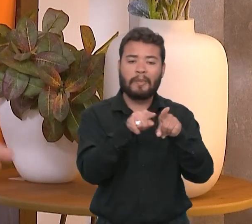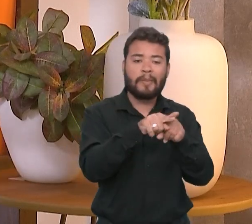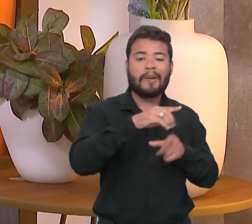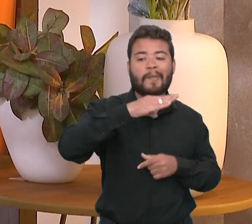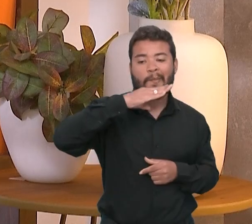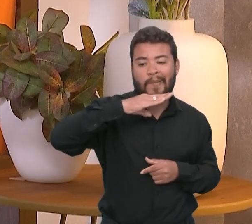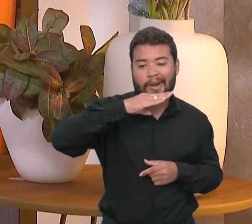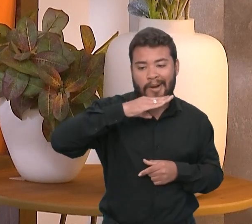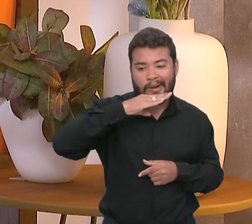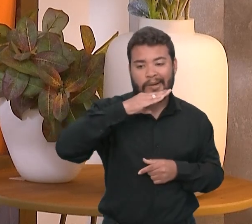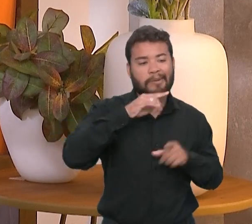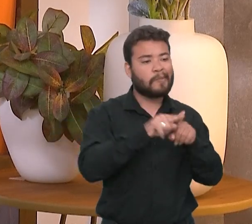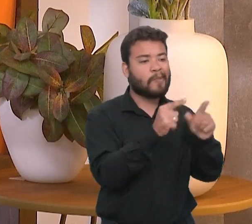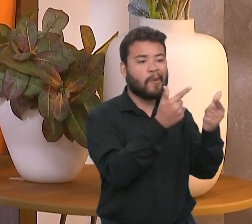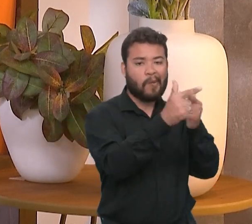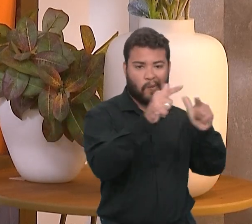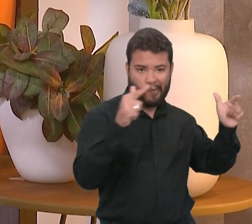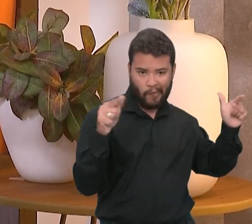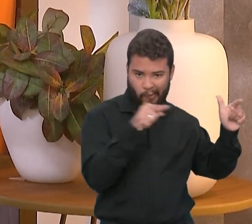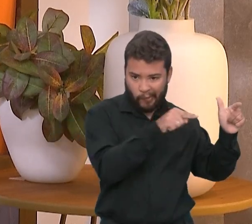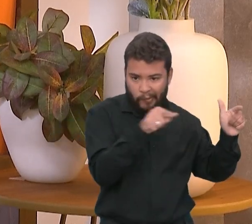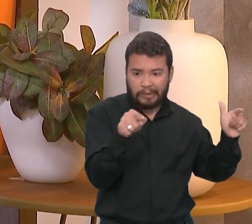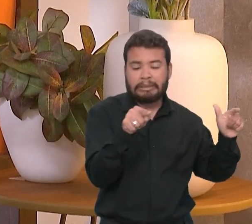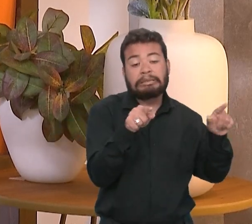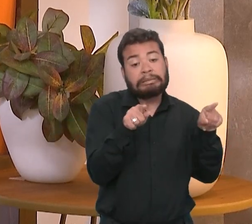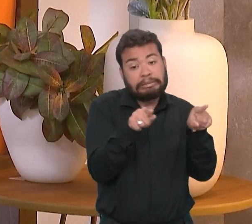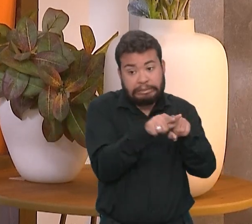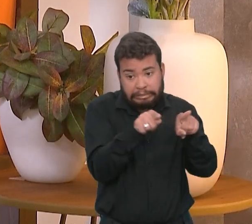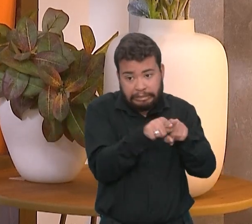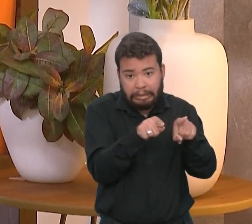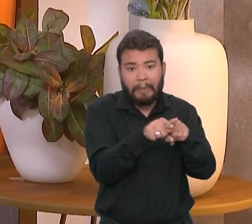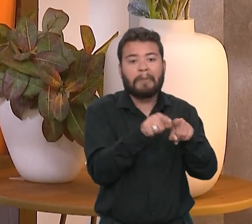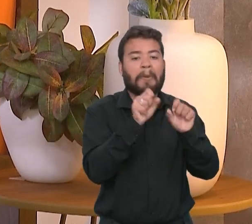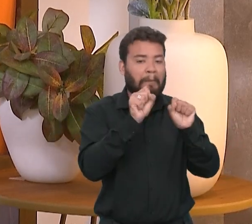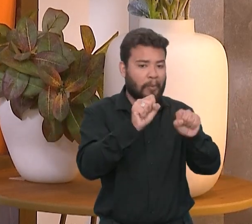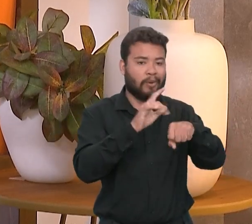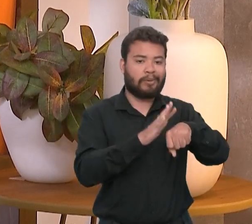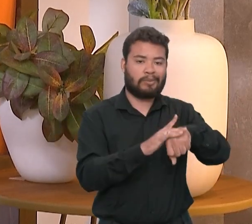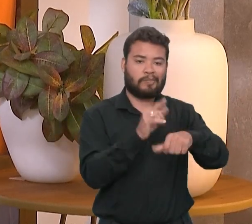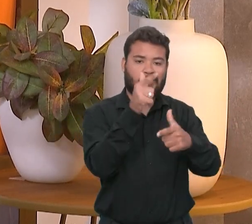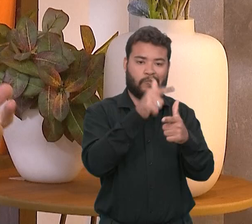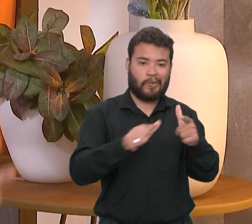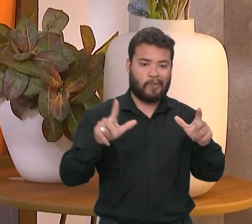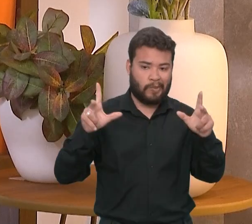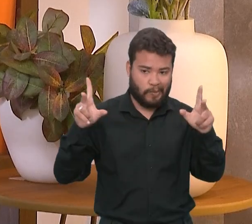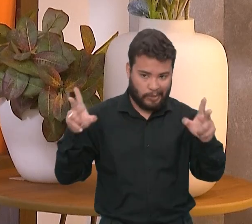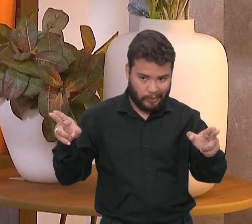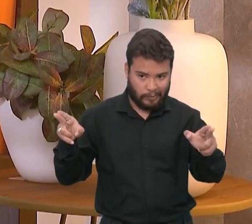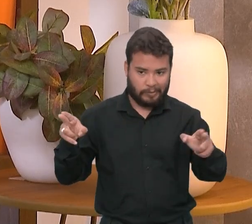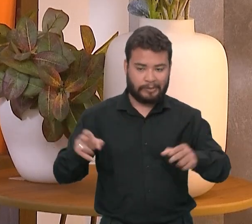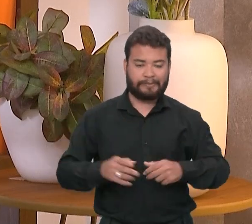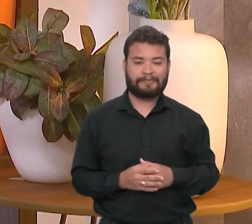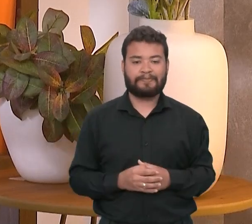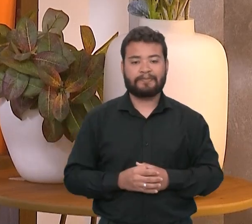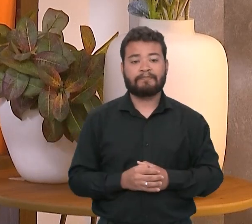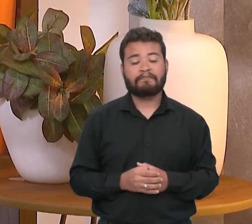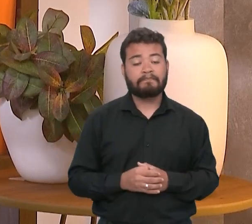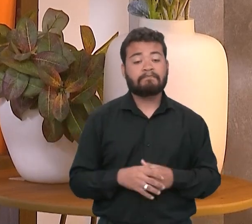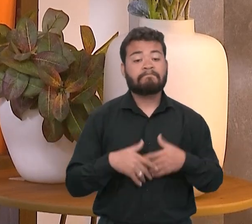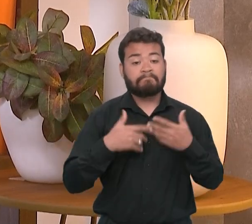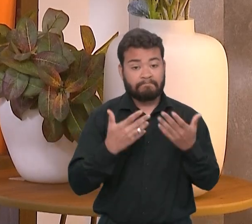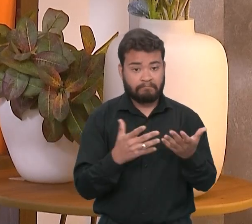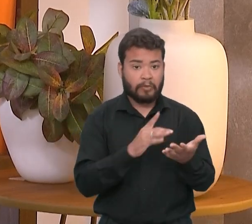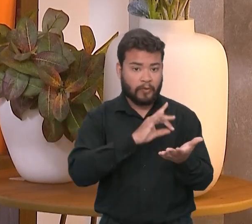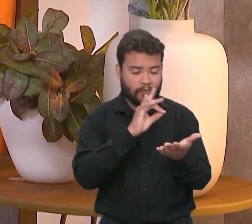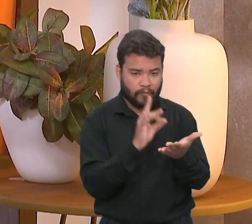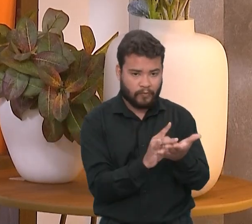outras frutíferas que estejam sendo utilizadas, cultivadas lá naquela região para a produção das frutas e exportação. E, de fato, a